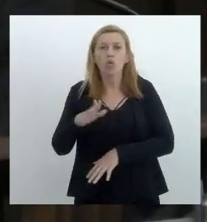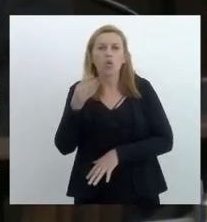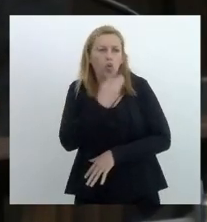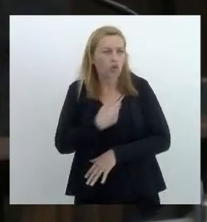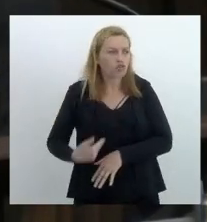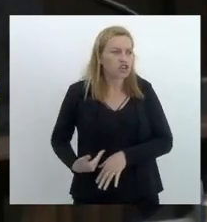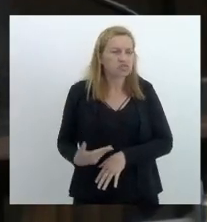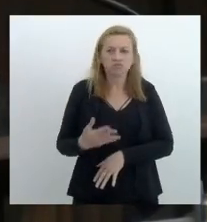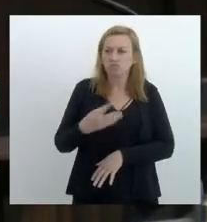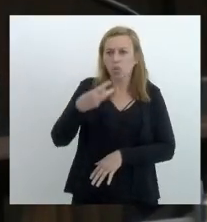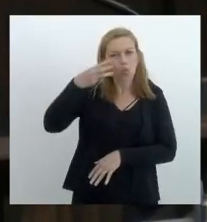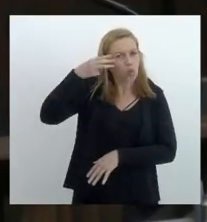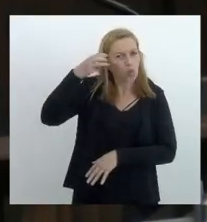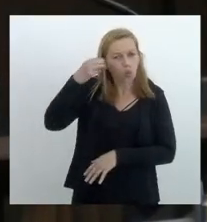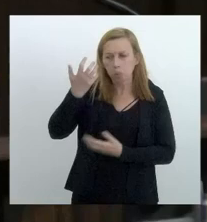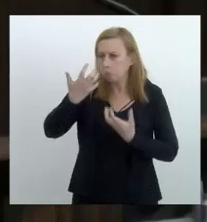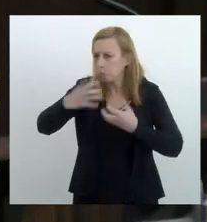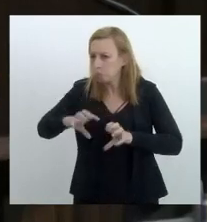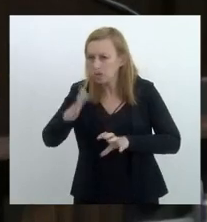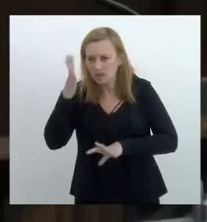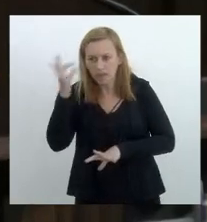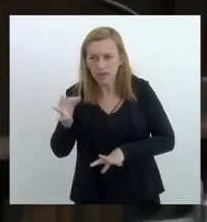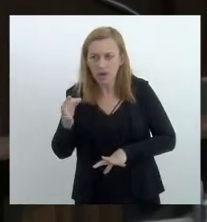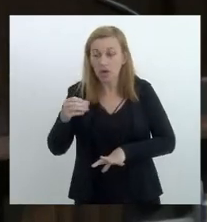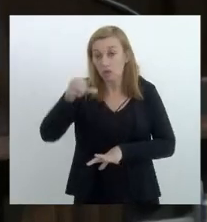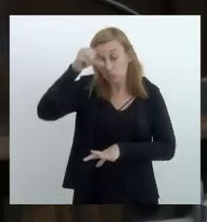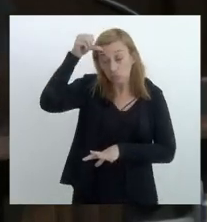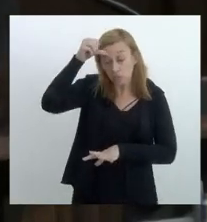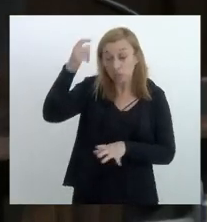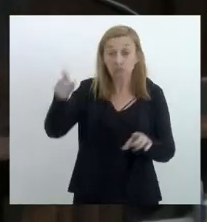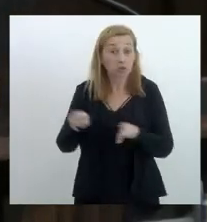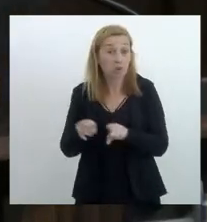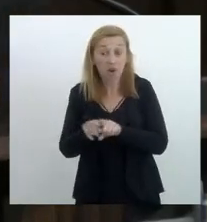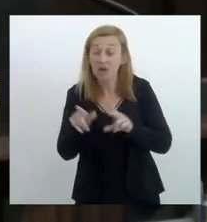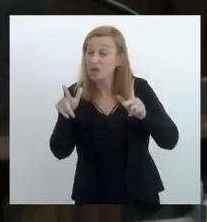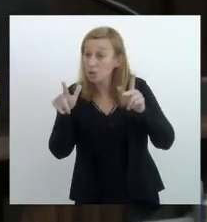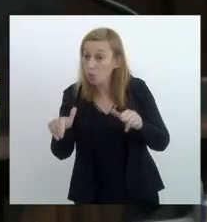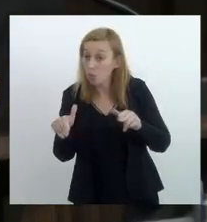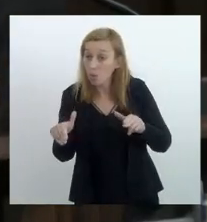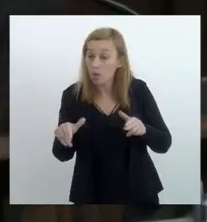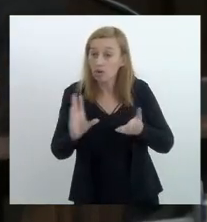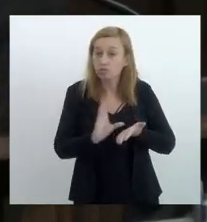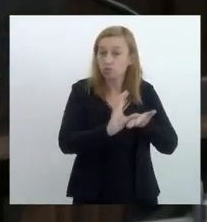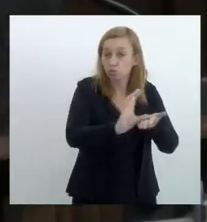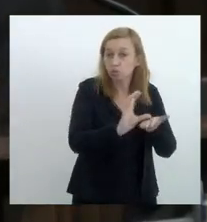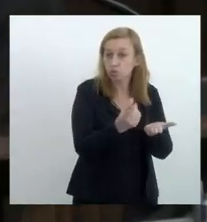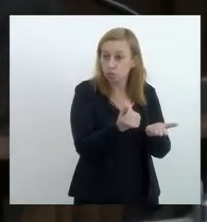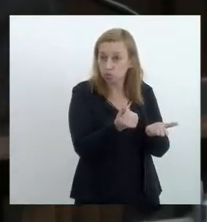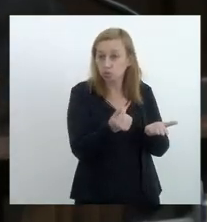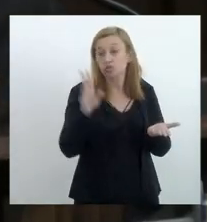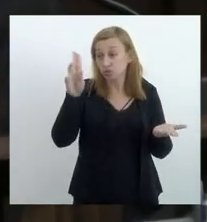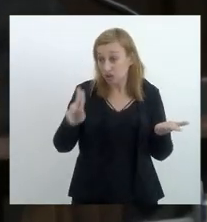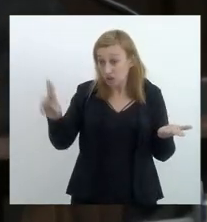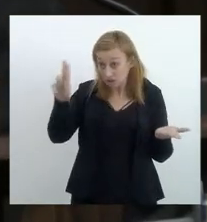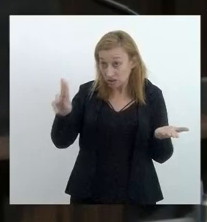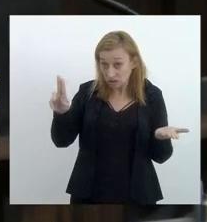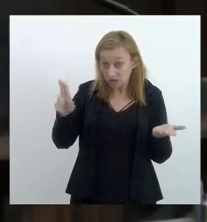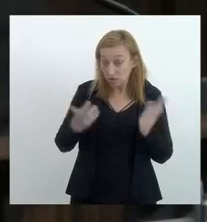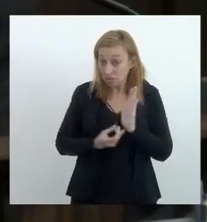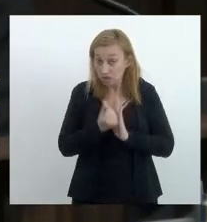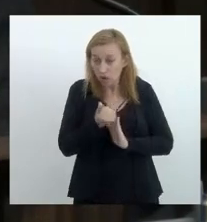disso. O governo Castro, tampouco. E a execução orçamentária das universidades, a execução orçamentária e financeira das